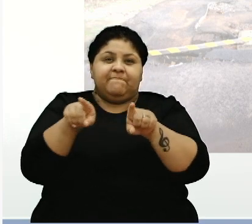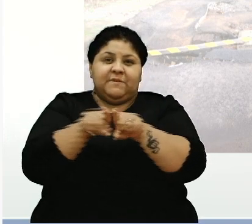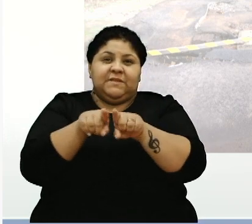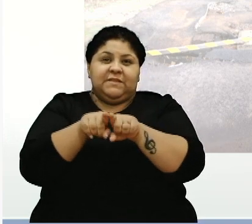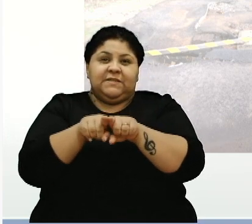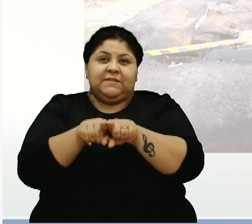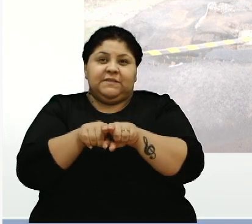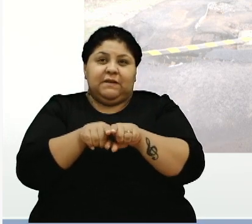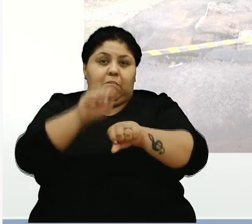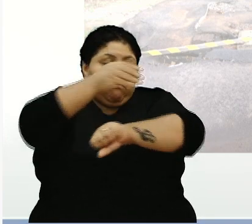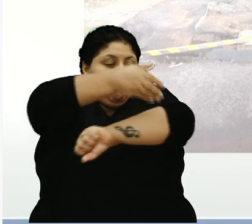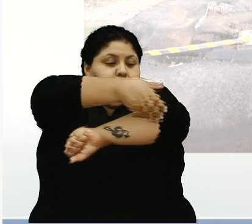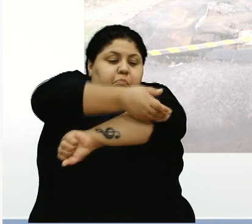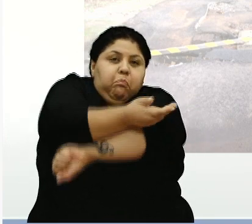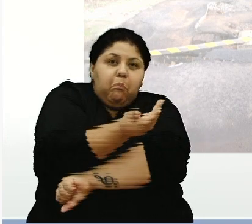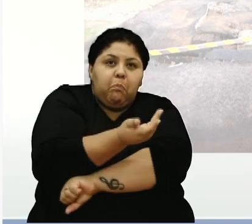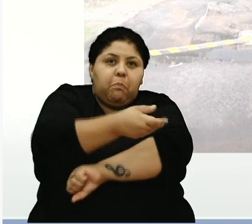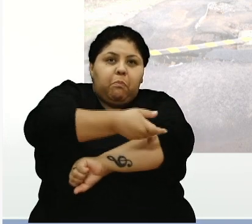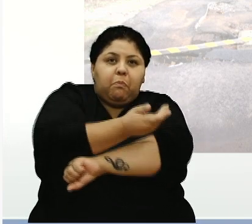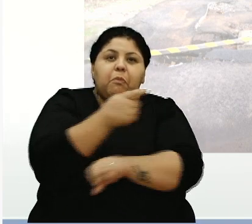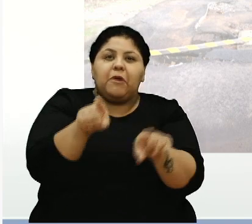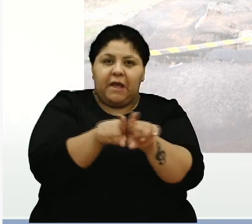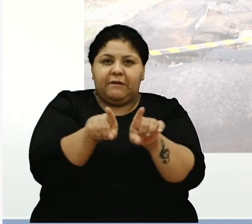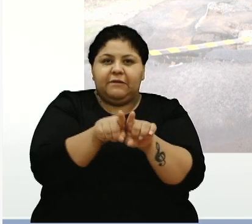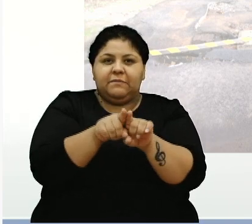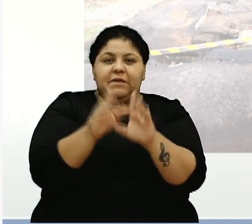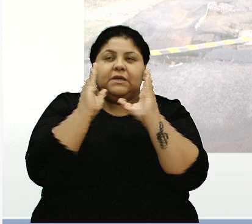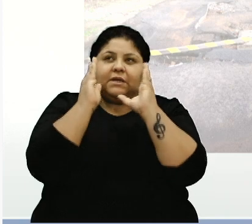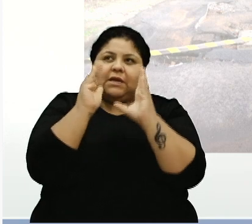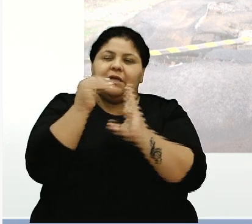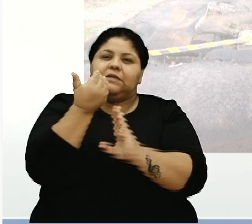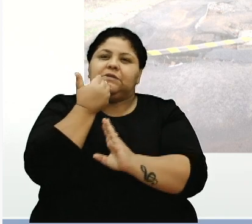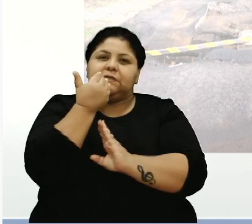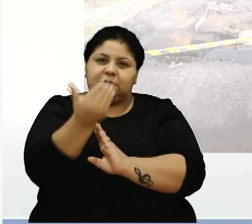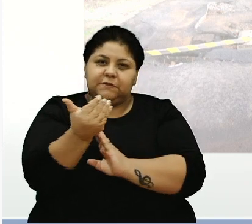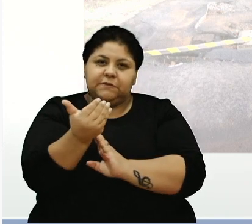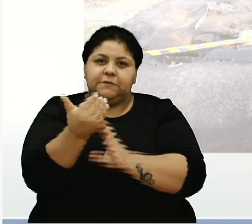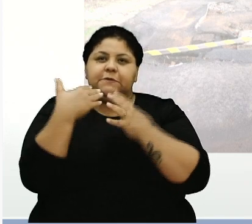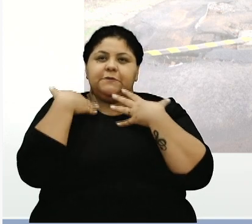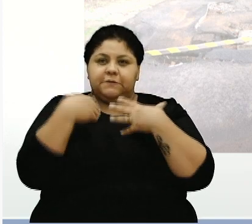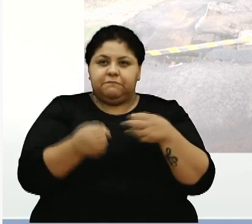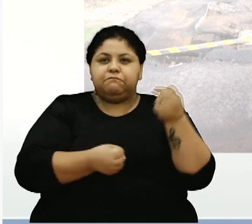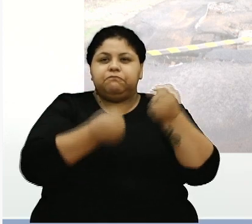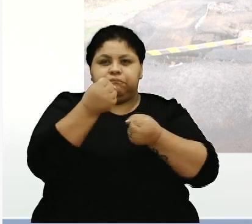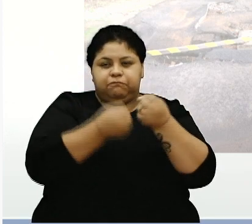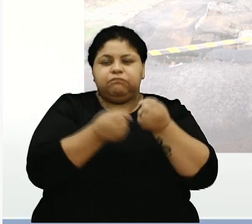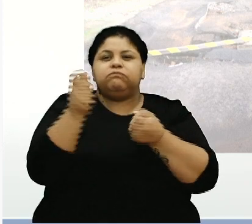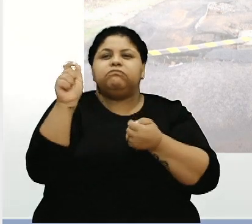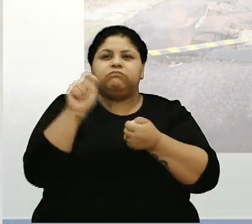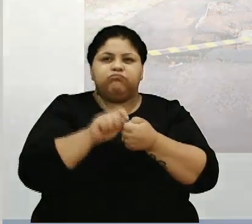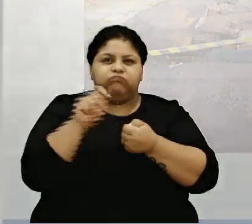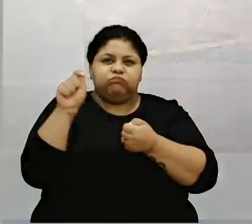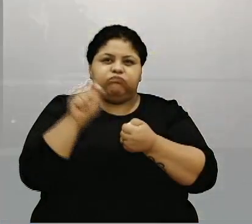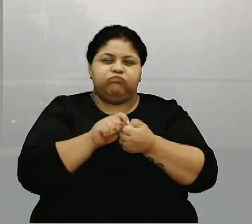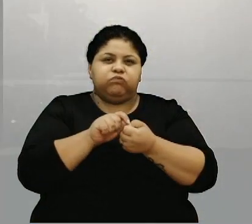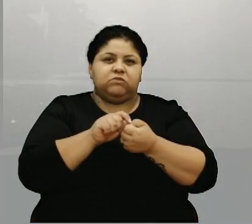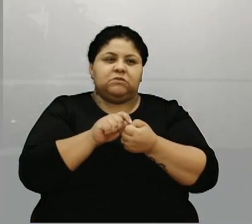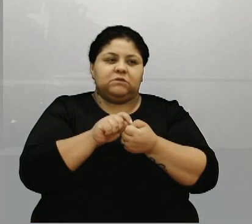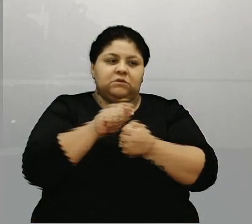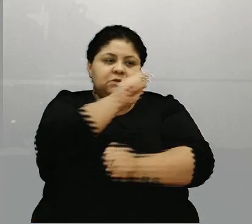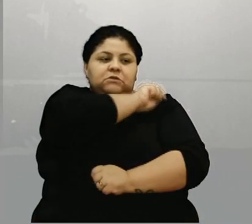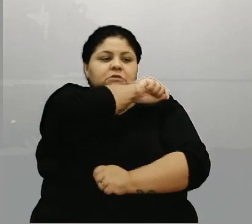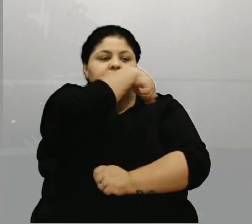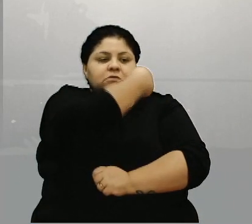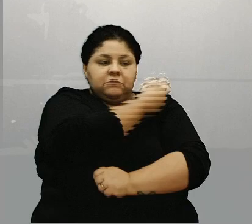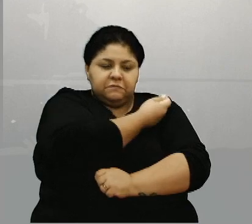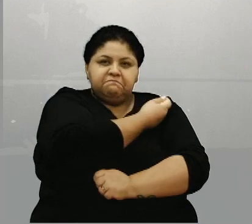crateras, né? Mas graças à solicitação da Secretaria de Trânsito, pelo menos foi feito a